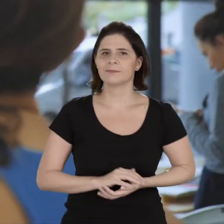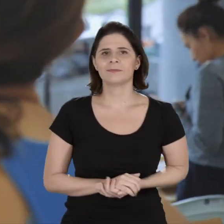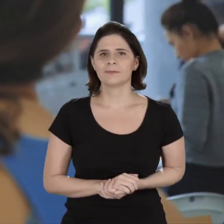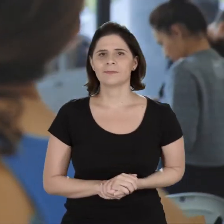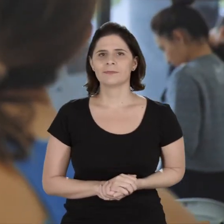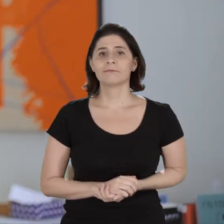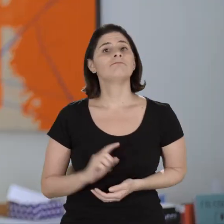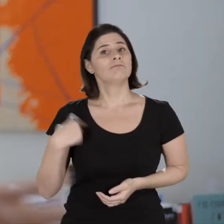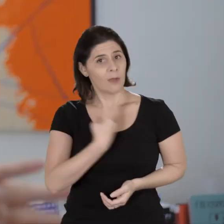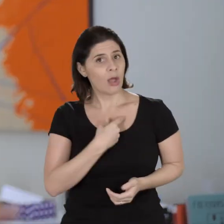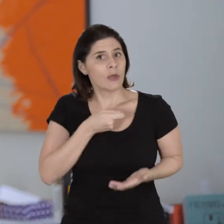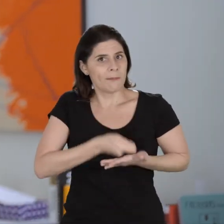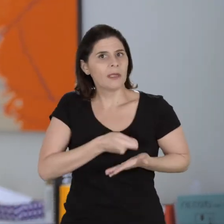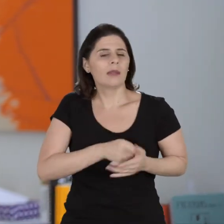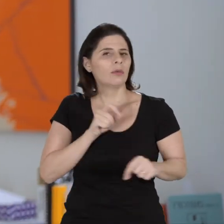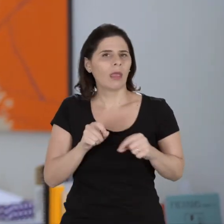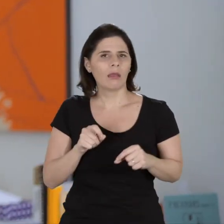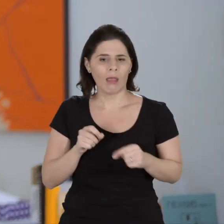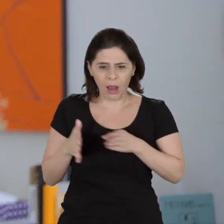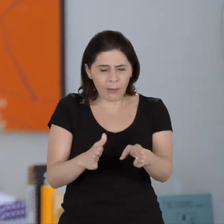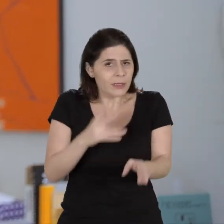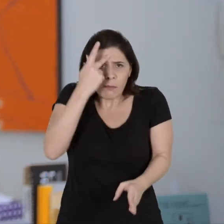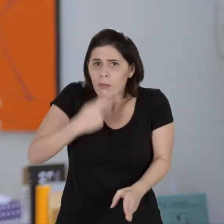Fomos forçados a achar caminhos próprios, né? A participar muito